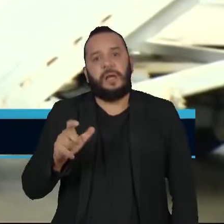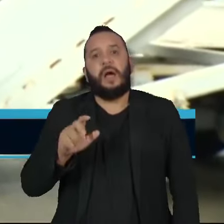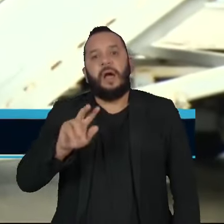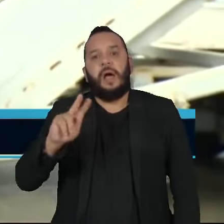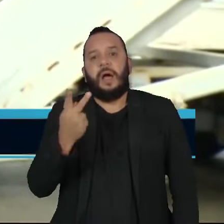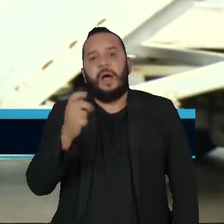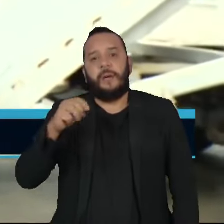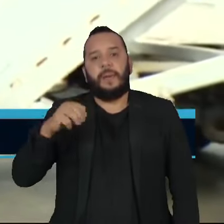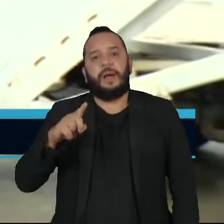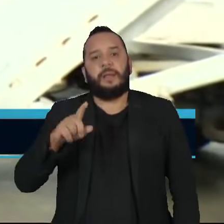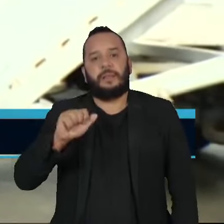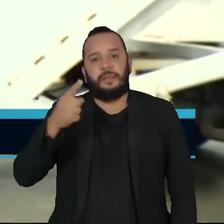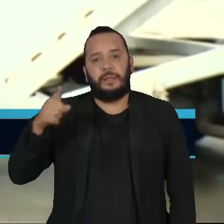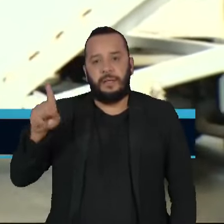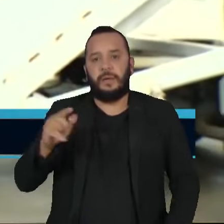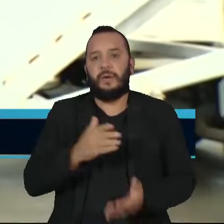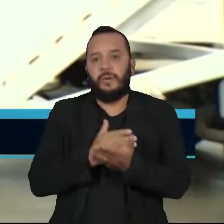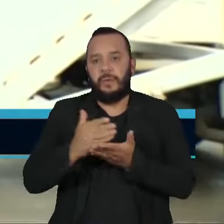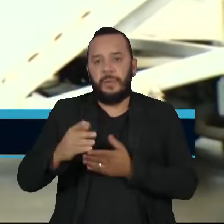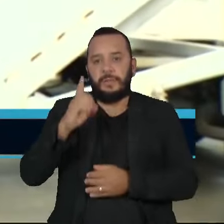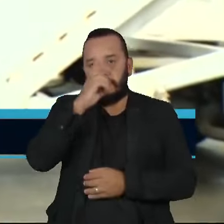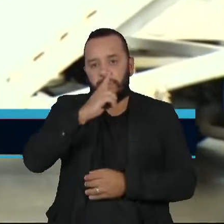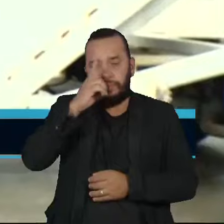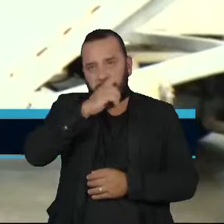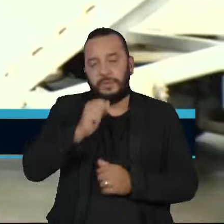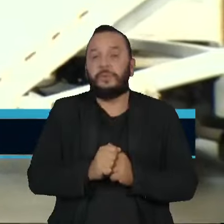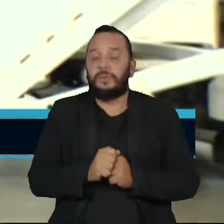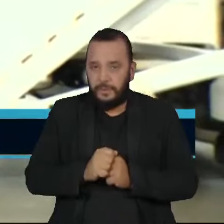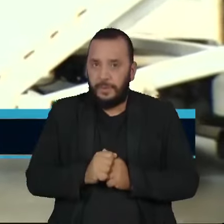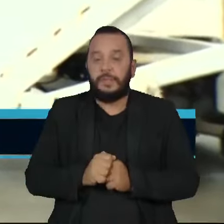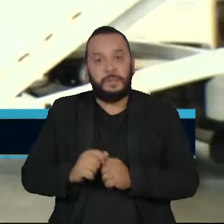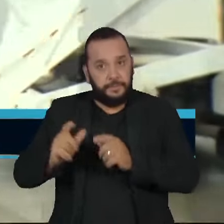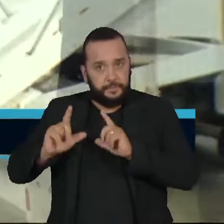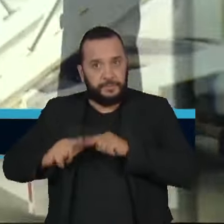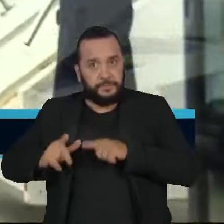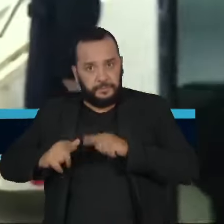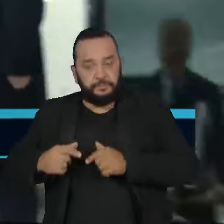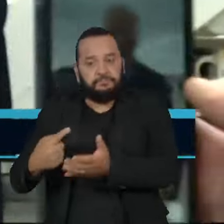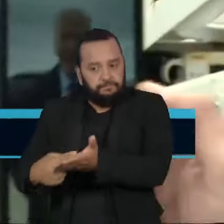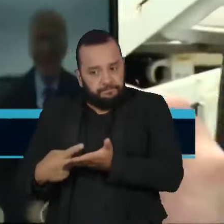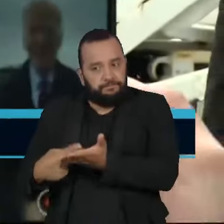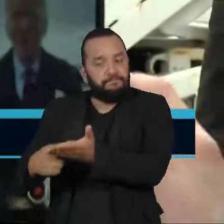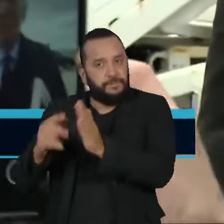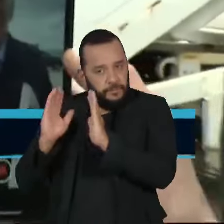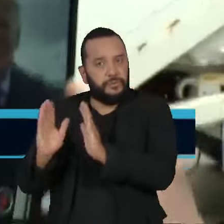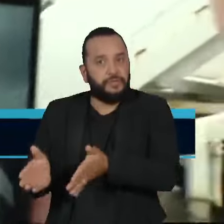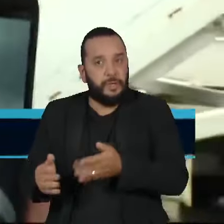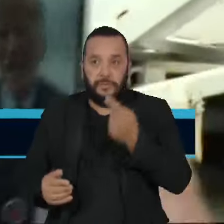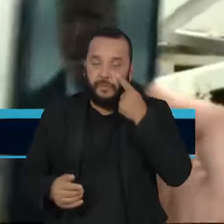no domingo. Os israelenses têm cooperado, está nas mãos do Hamas, declarou.